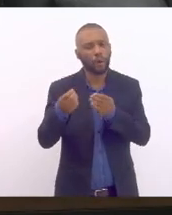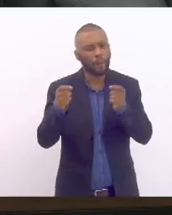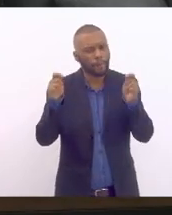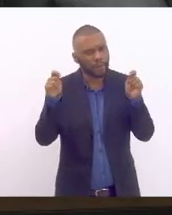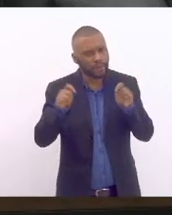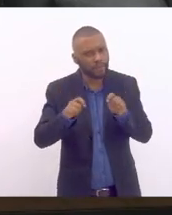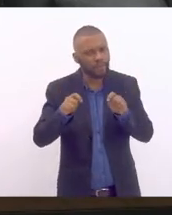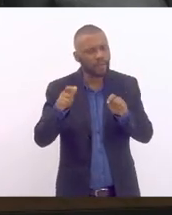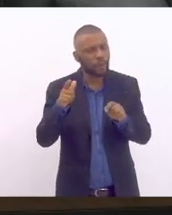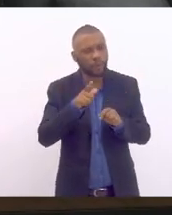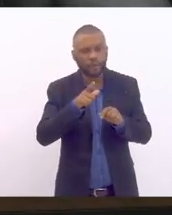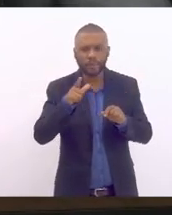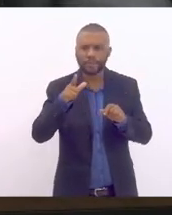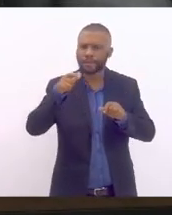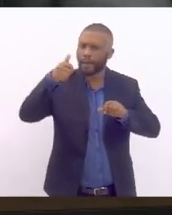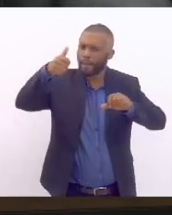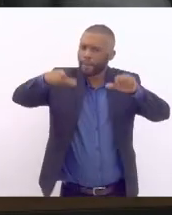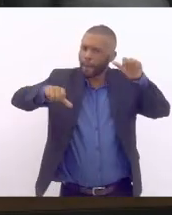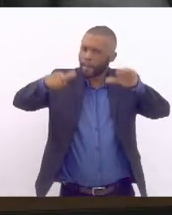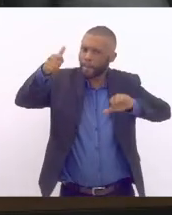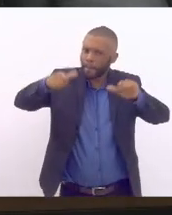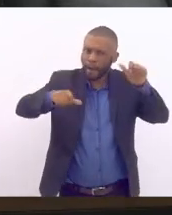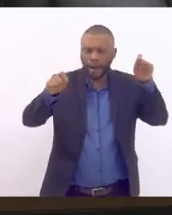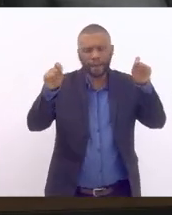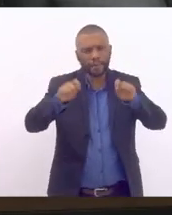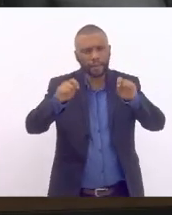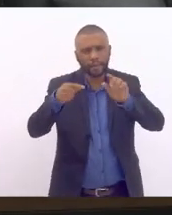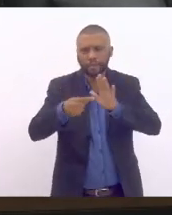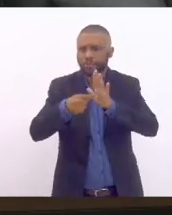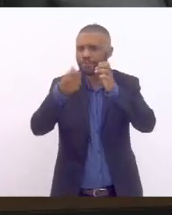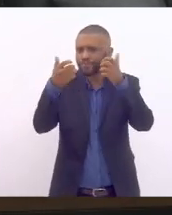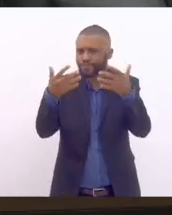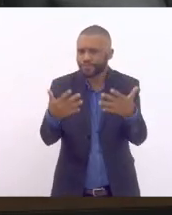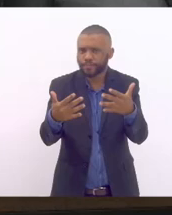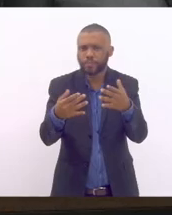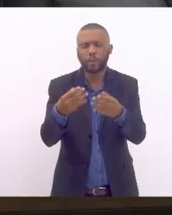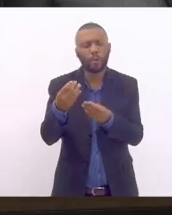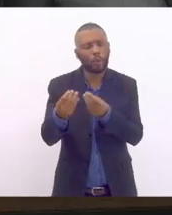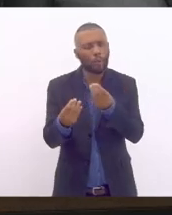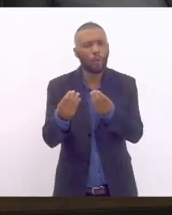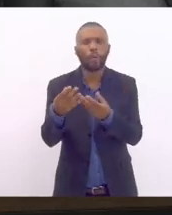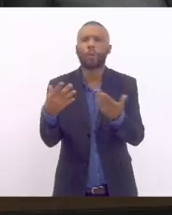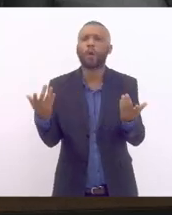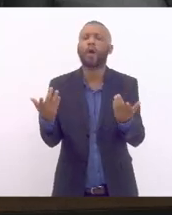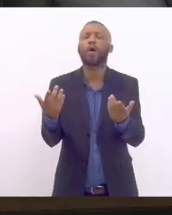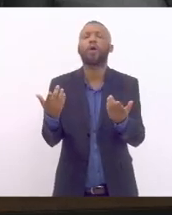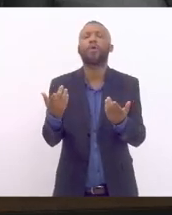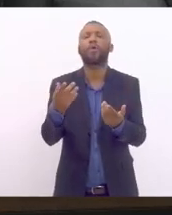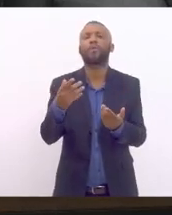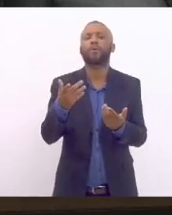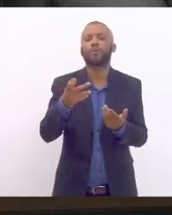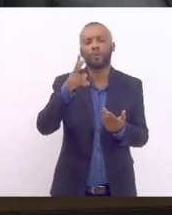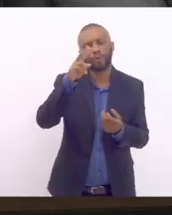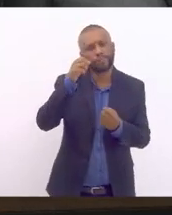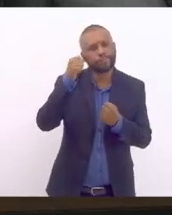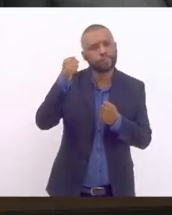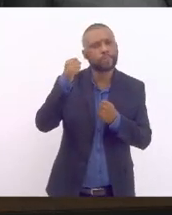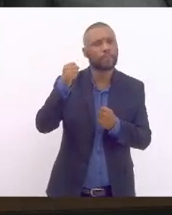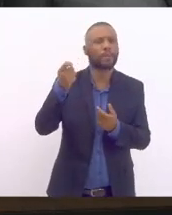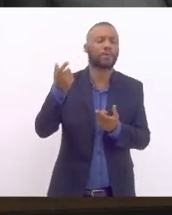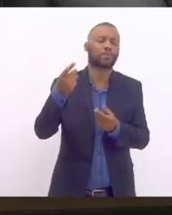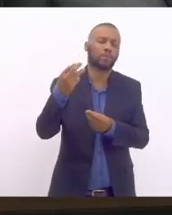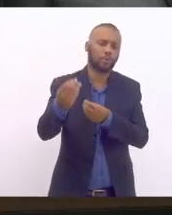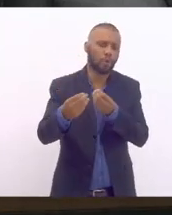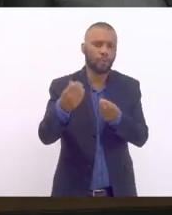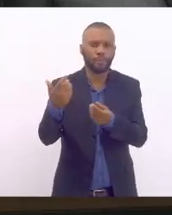é possível que isso seja medido que isso seja mensurar a forma Qual o tamanho do prejuízo que essa queda